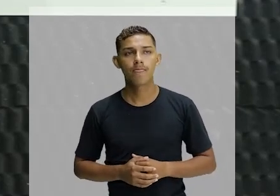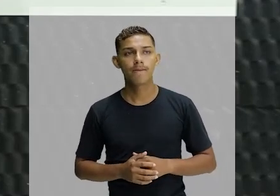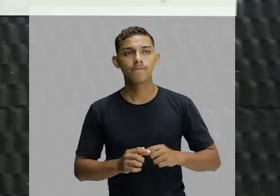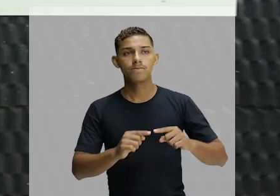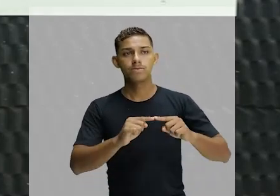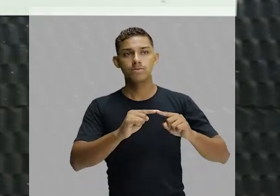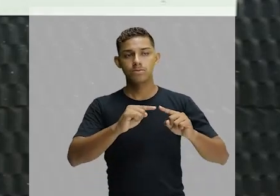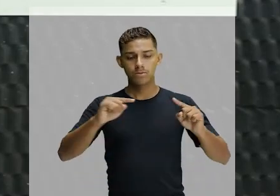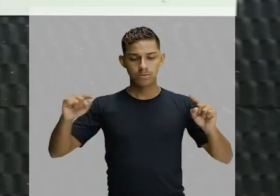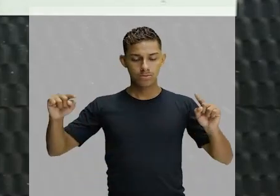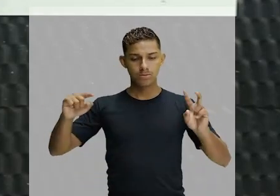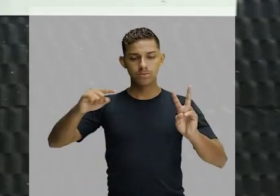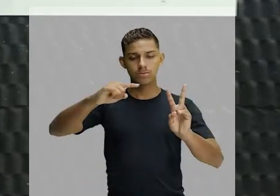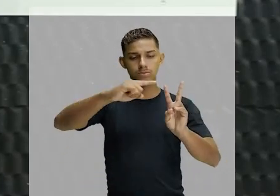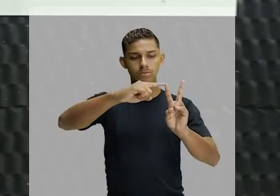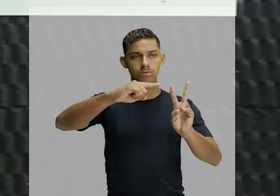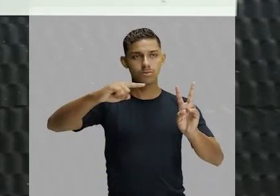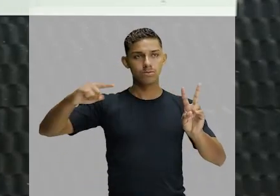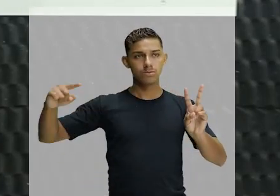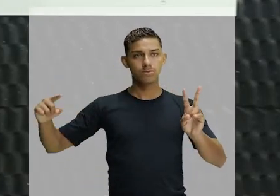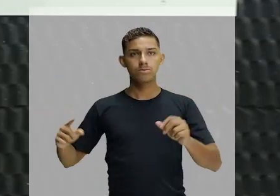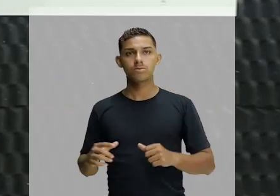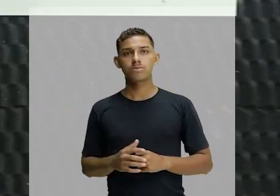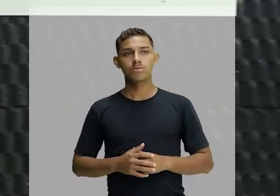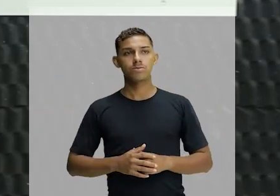Sobre a raiz quadrada